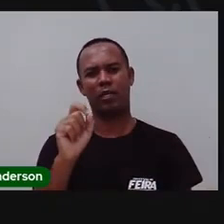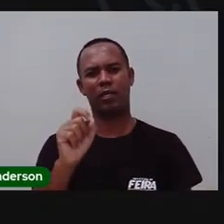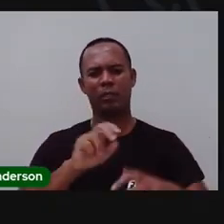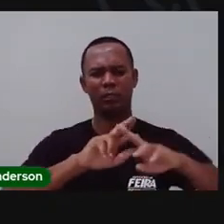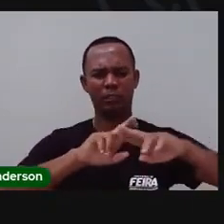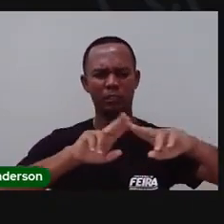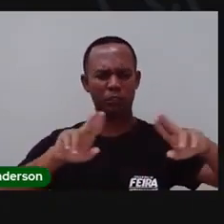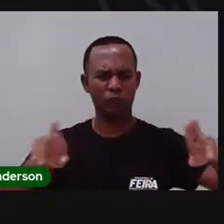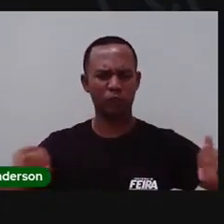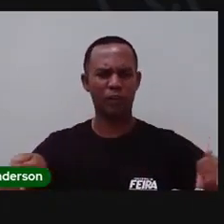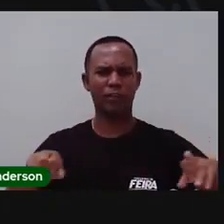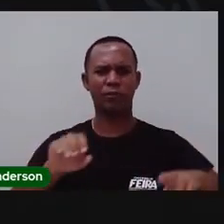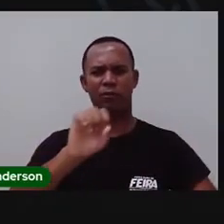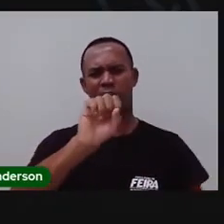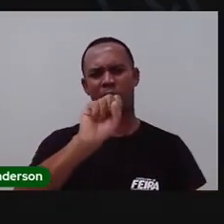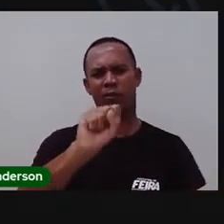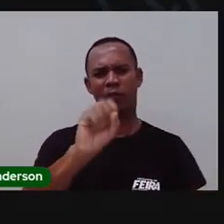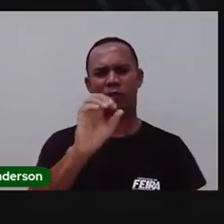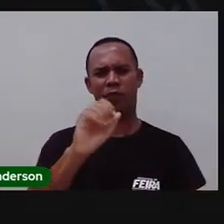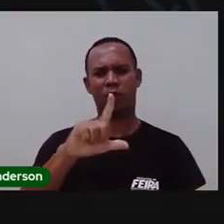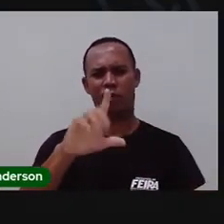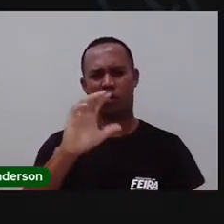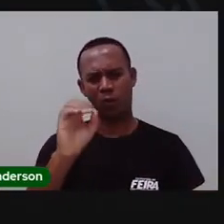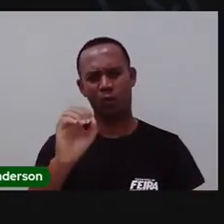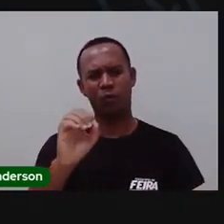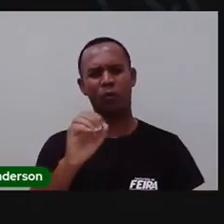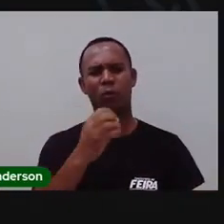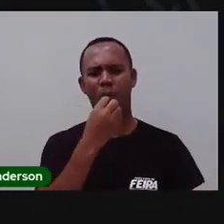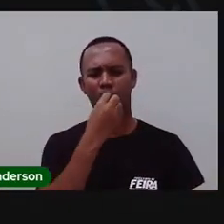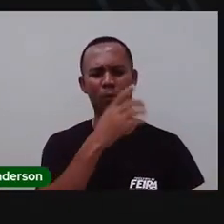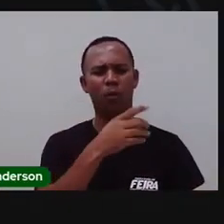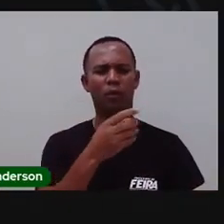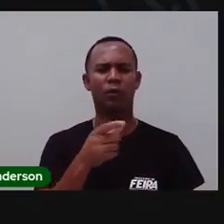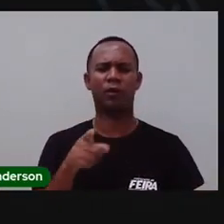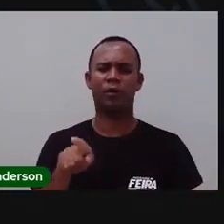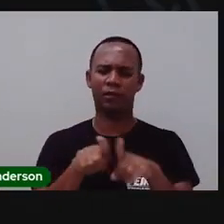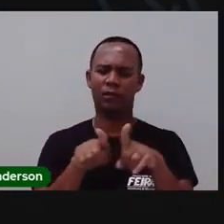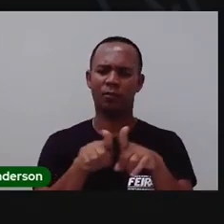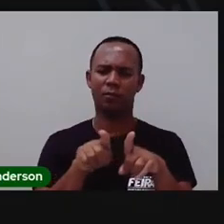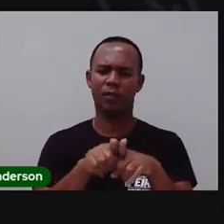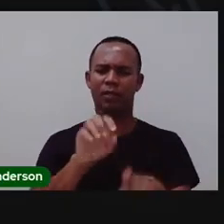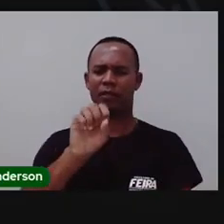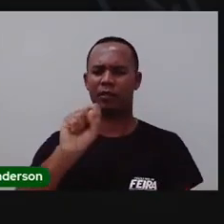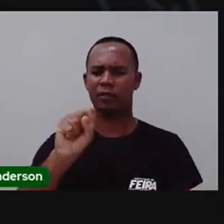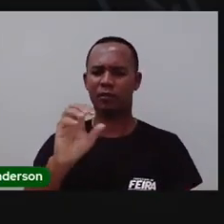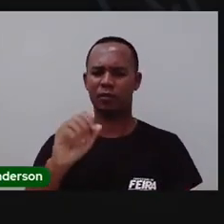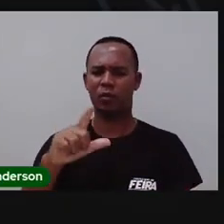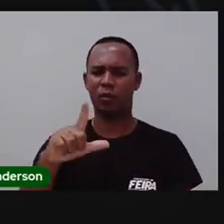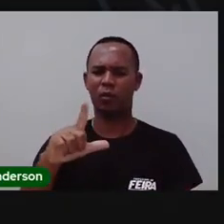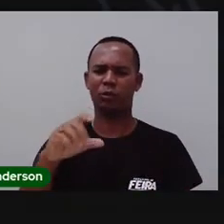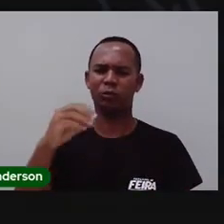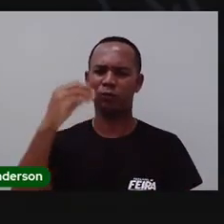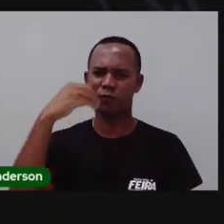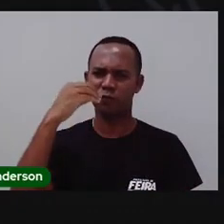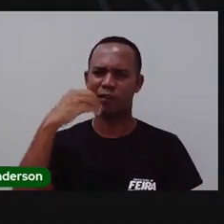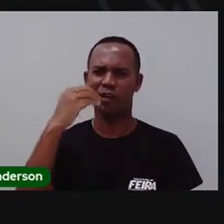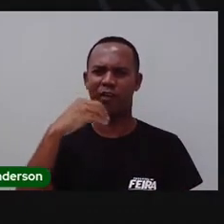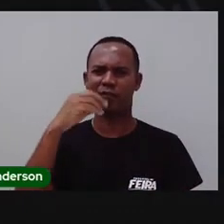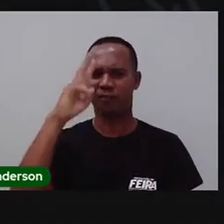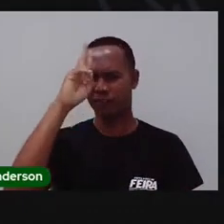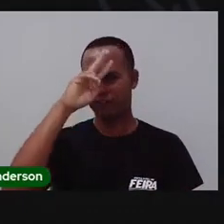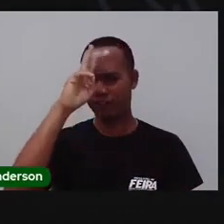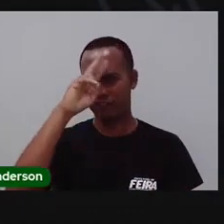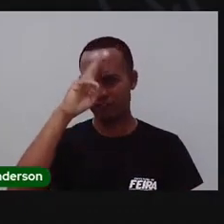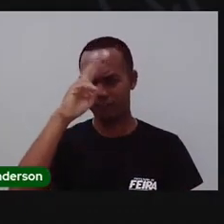solo rico em nutrientes, o solo pobre em nutrientes, que pediu aquela experiência para vocês. Estão